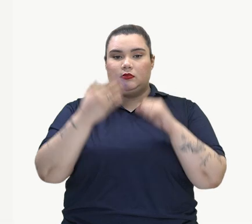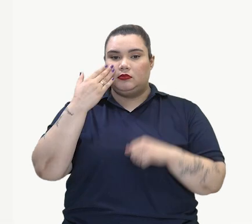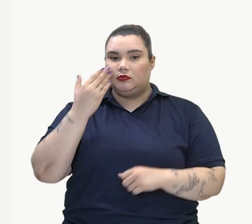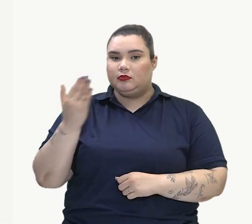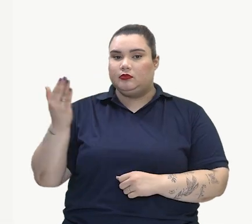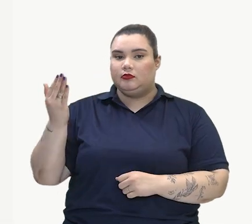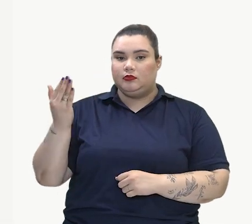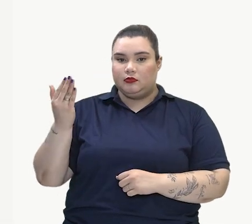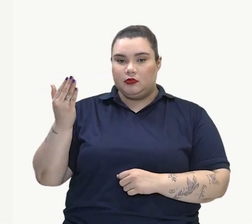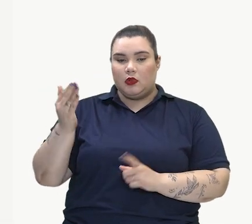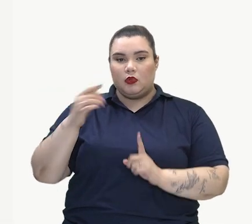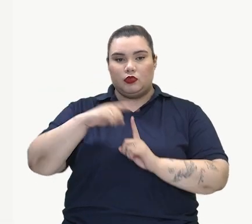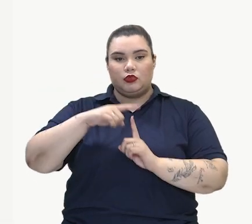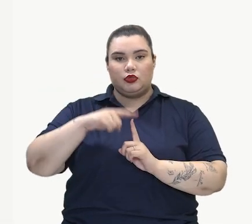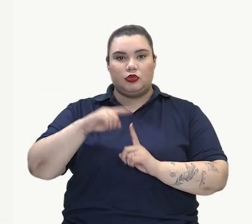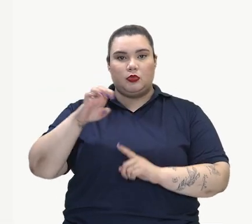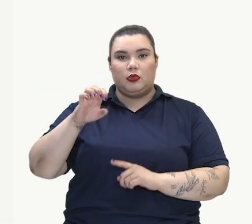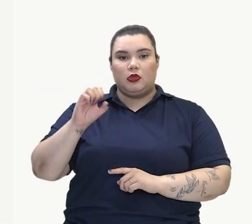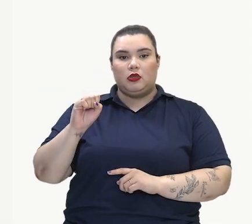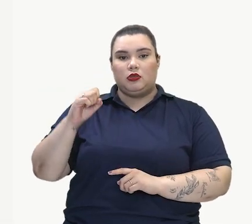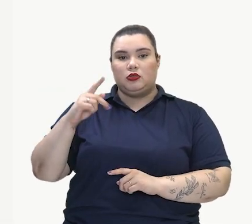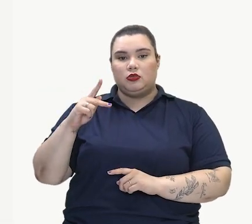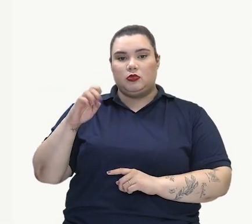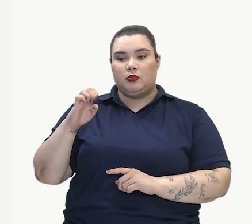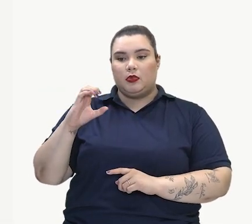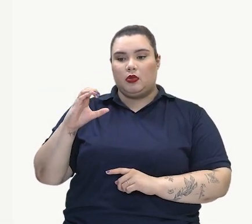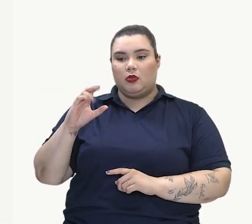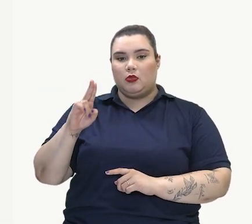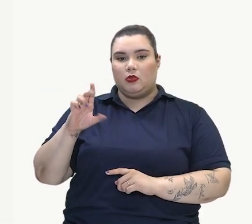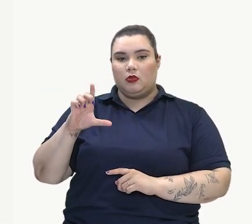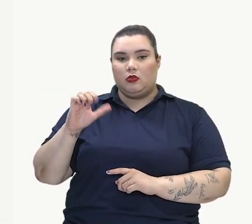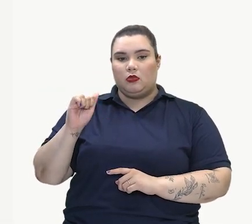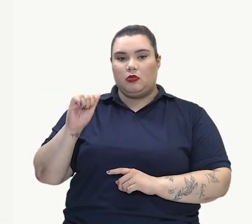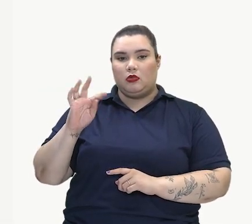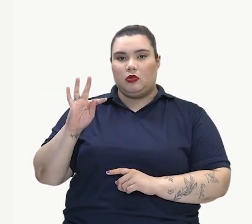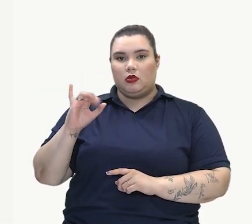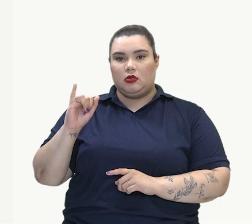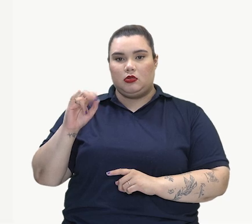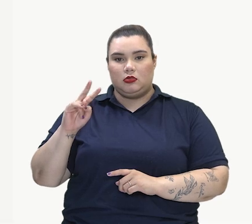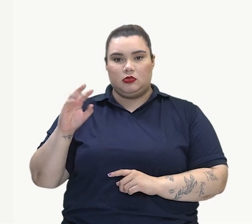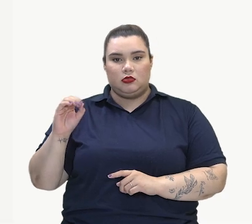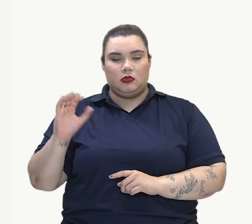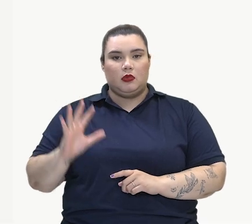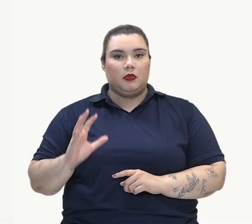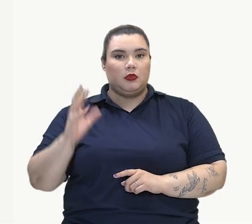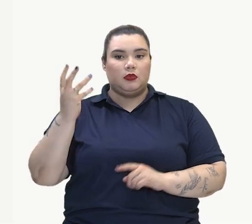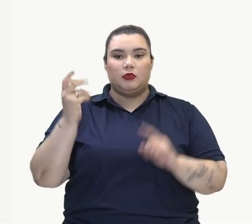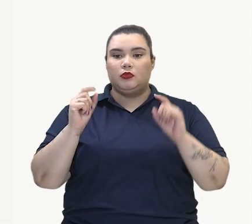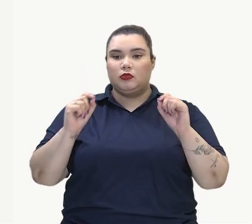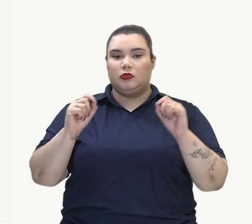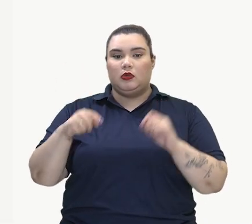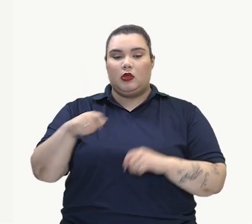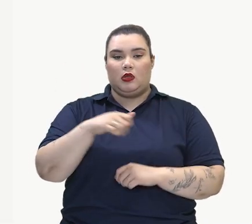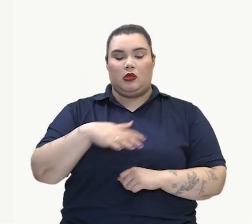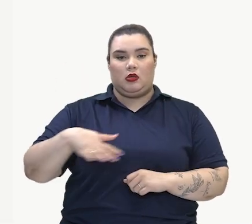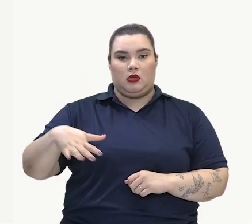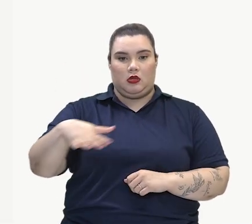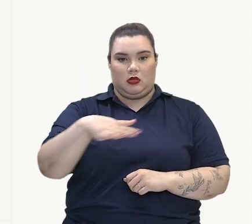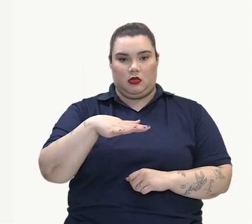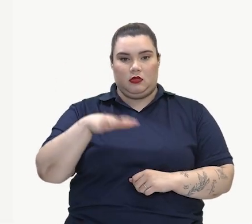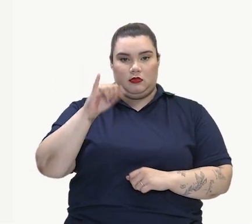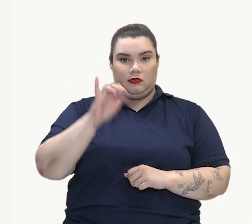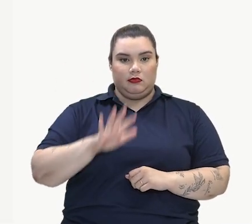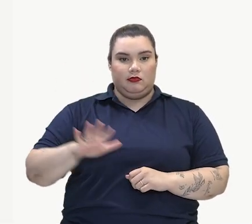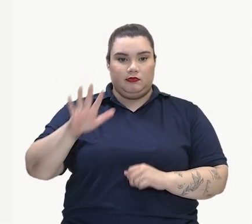desmatamento especulativo. Olha esse nome. O que vai acontecer? Grandes áreas como essa da imagem que vocês observam vão